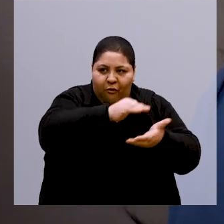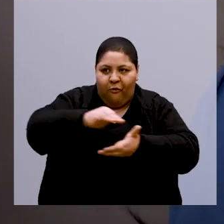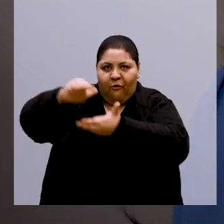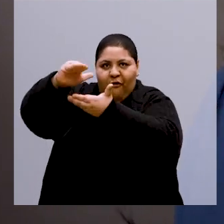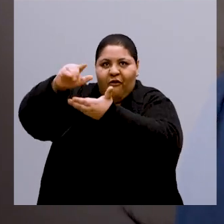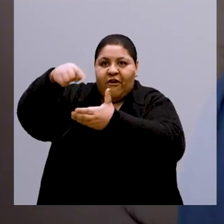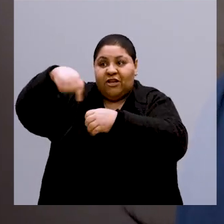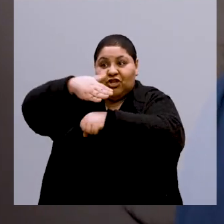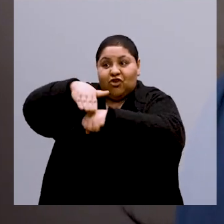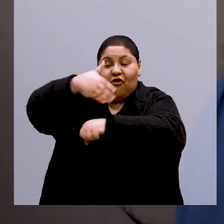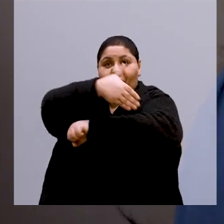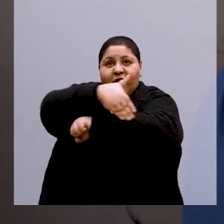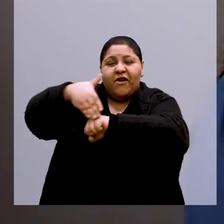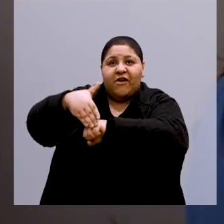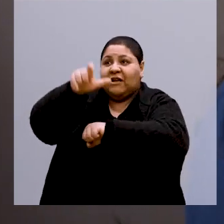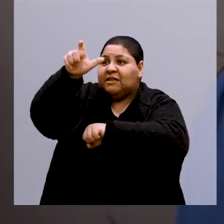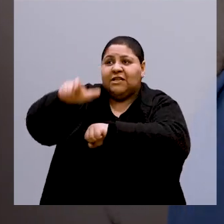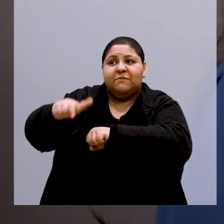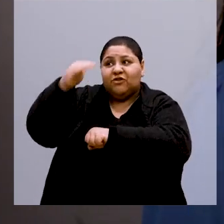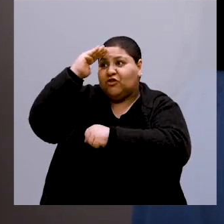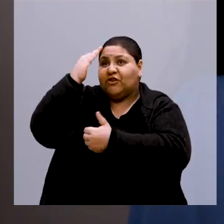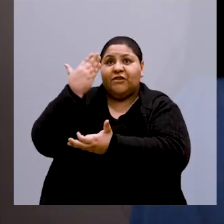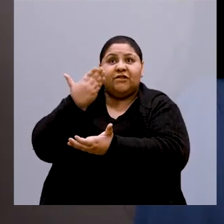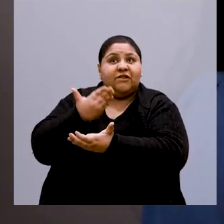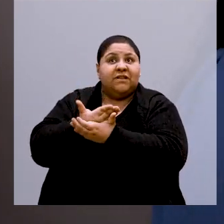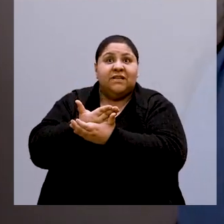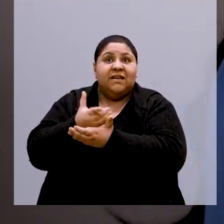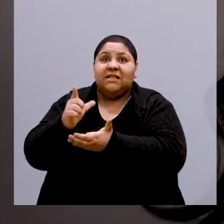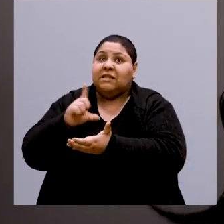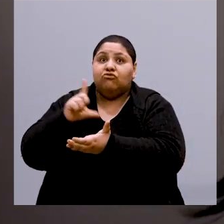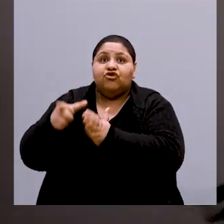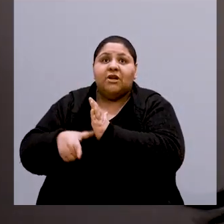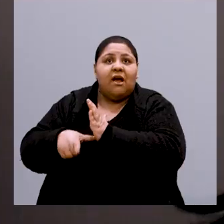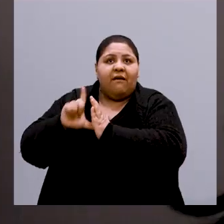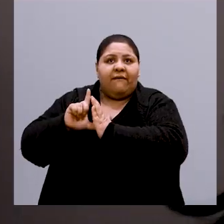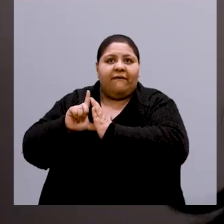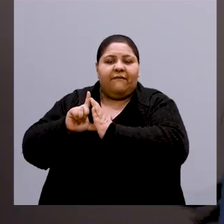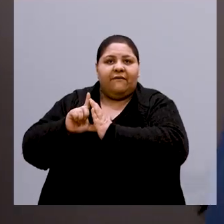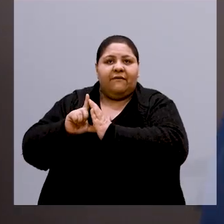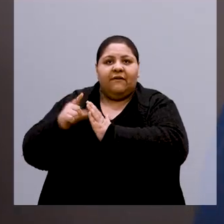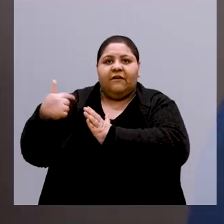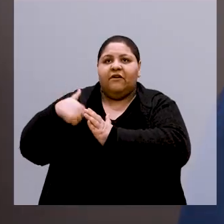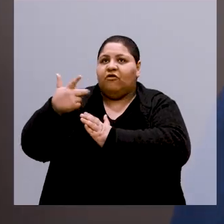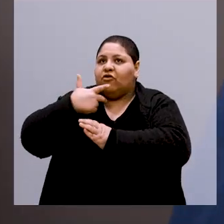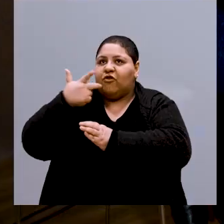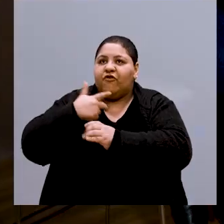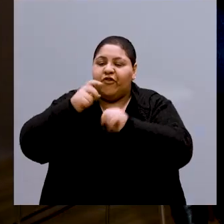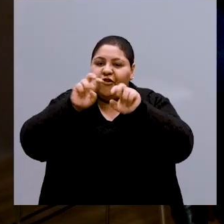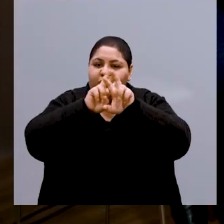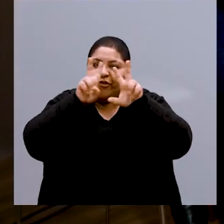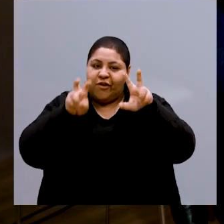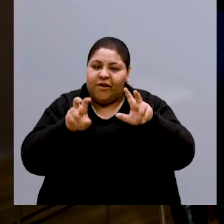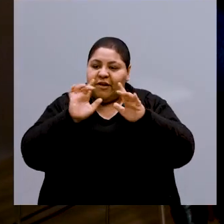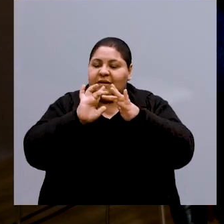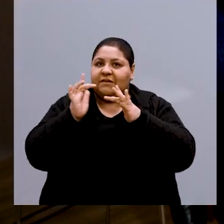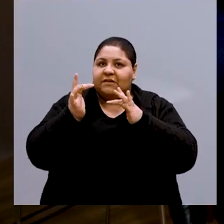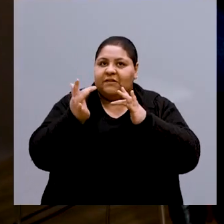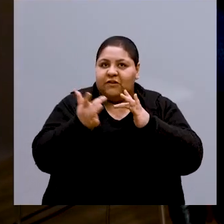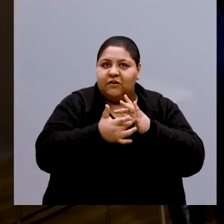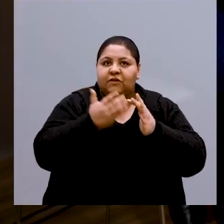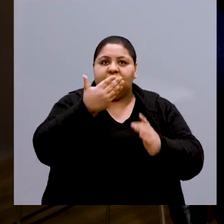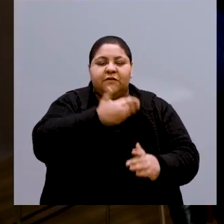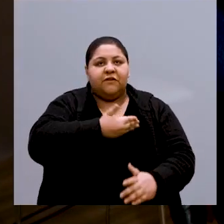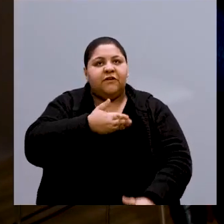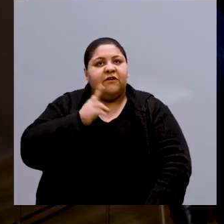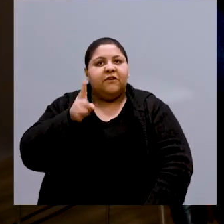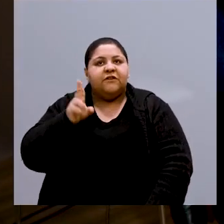que quando a gente conversa nas ruas, as pessoas nem acreditam que ele não existia. Todas as vezes que eu falava do assunto nas minhas redes